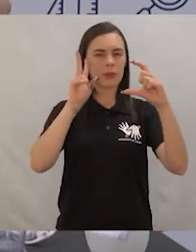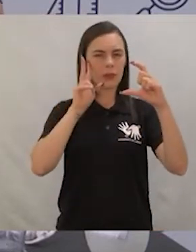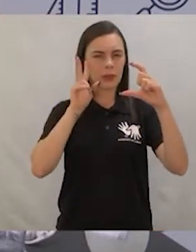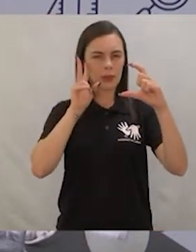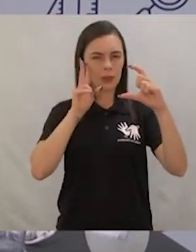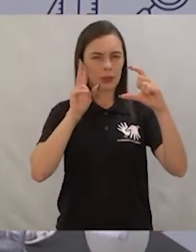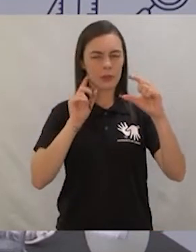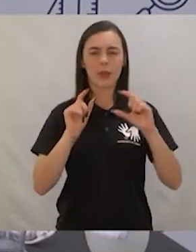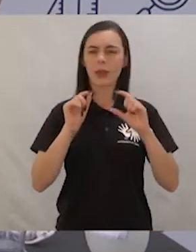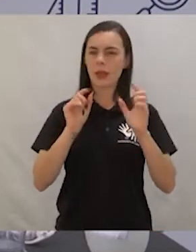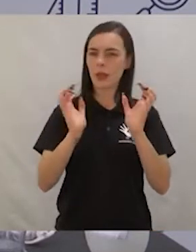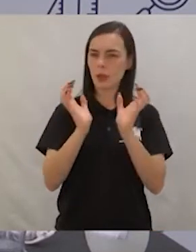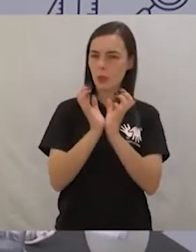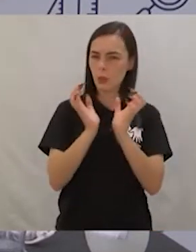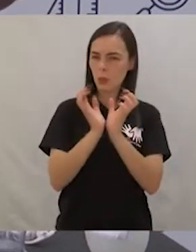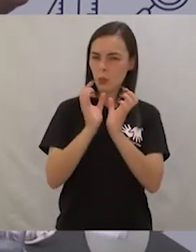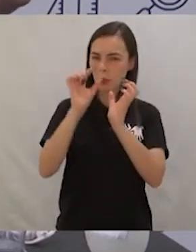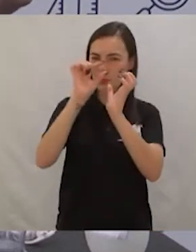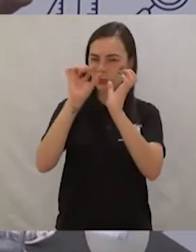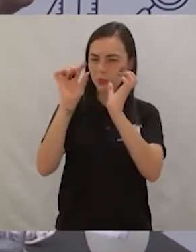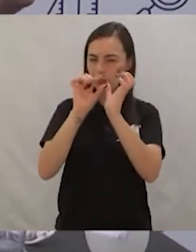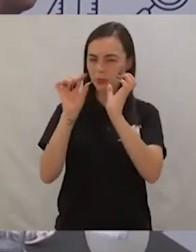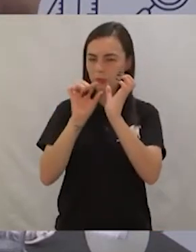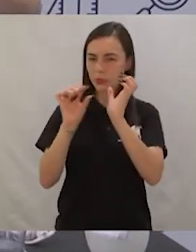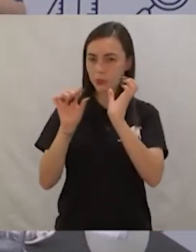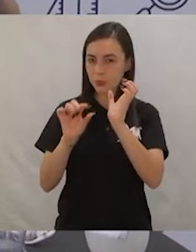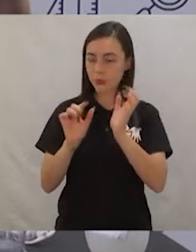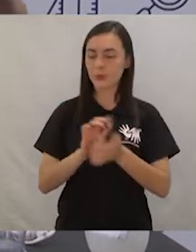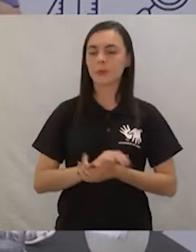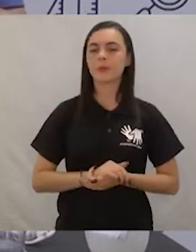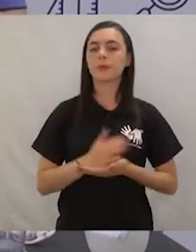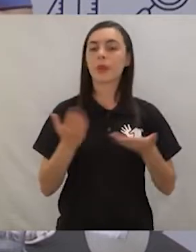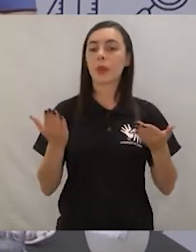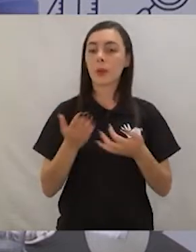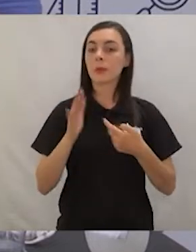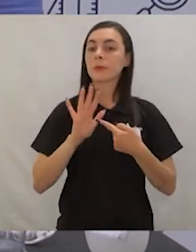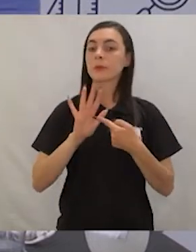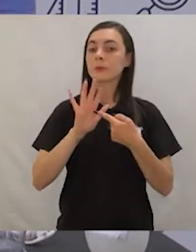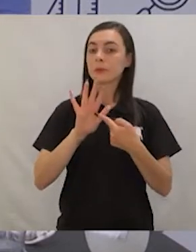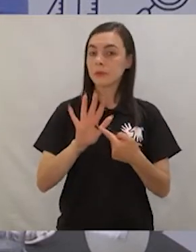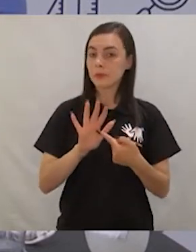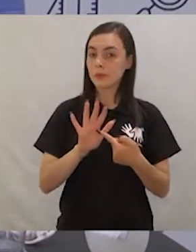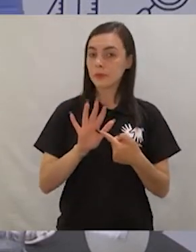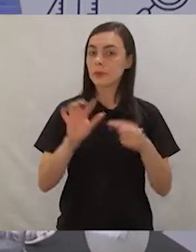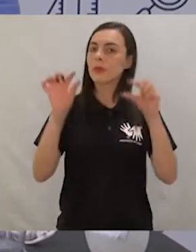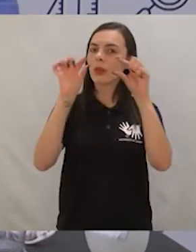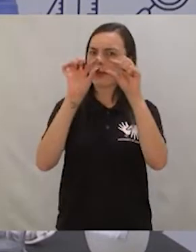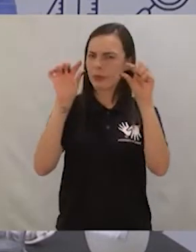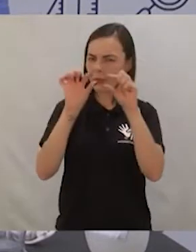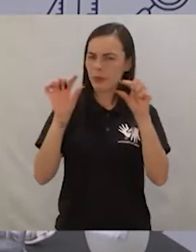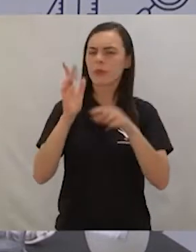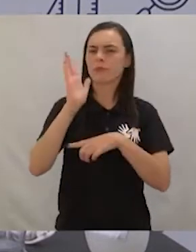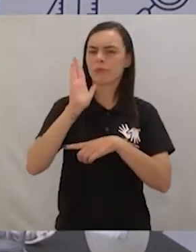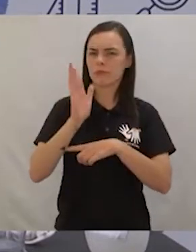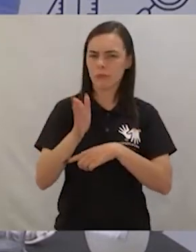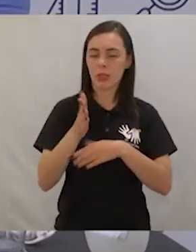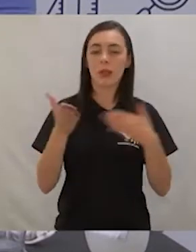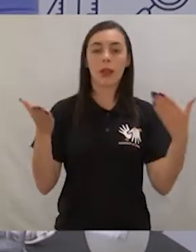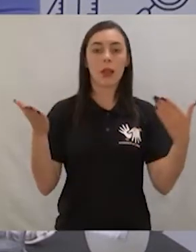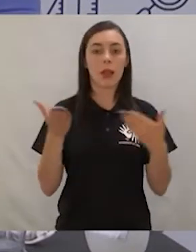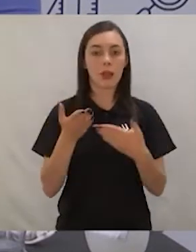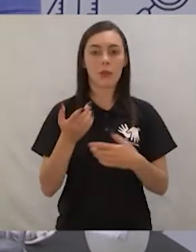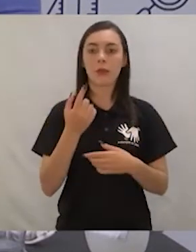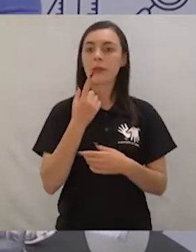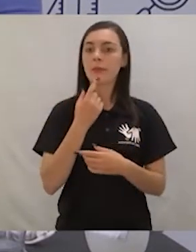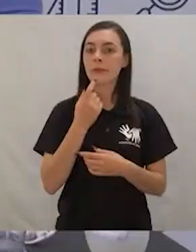Então, lembrado que a estrofe é o conjunto de versos? Então, aqui a professora mostrou para vocês os versos.